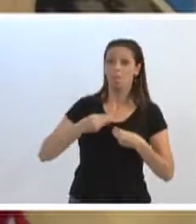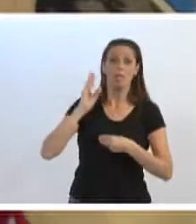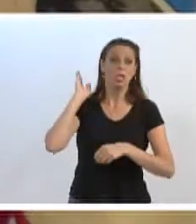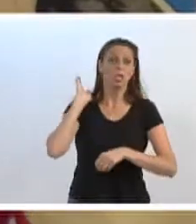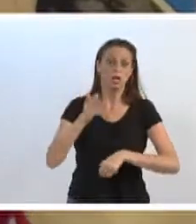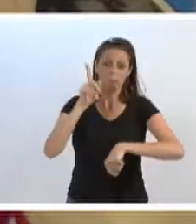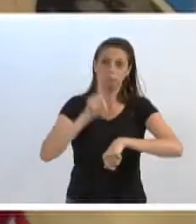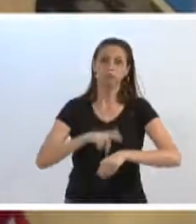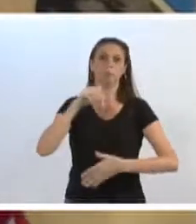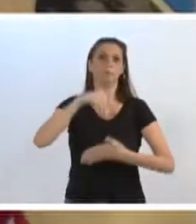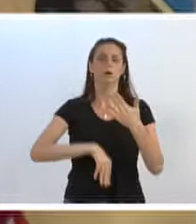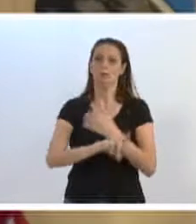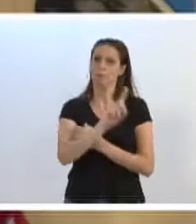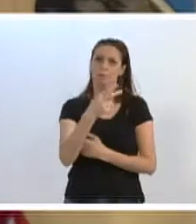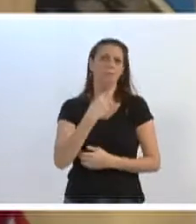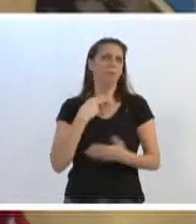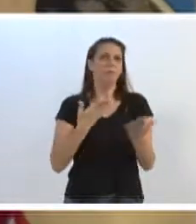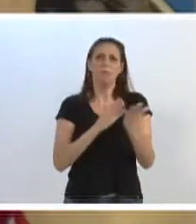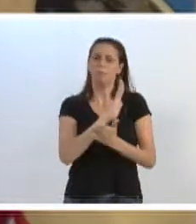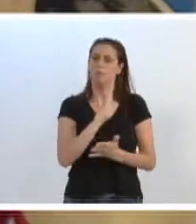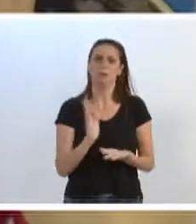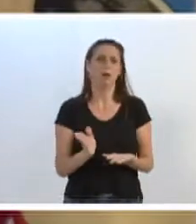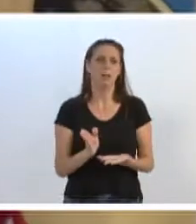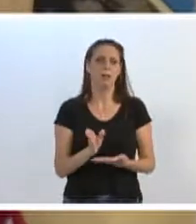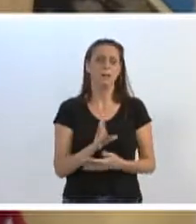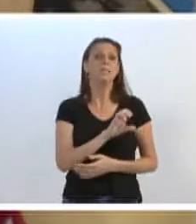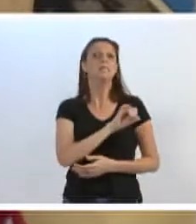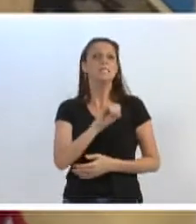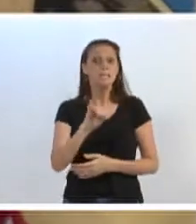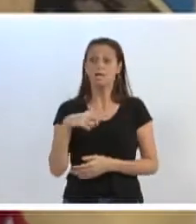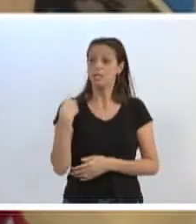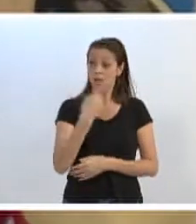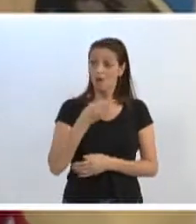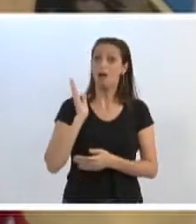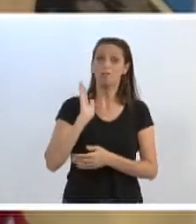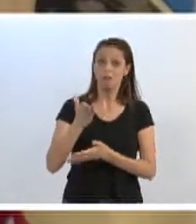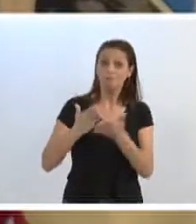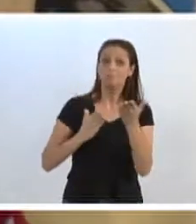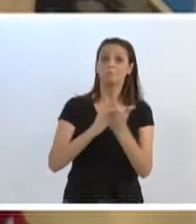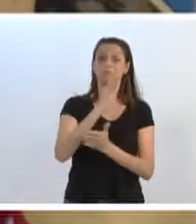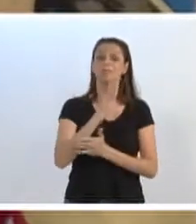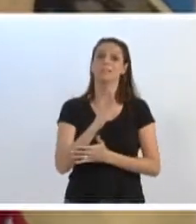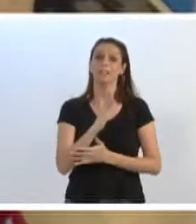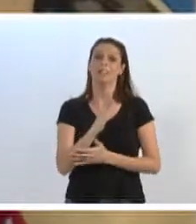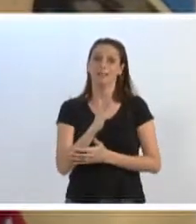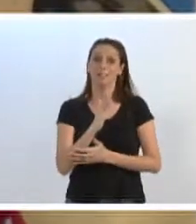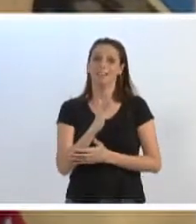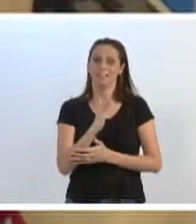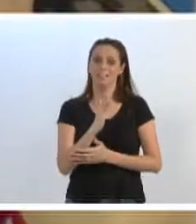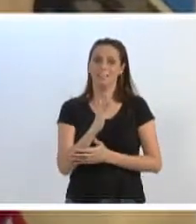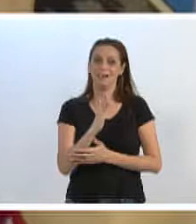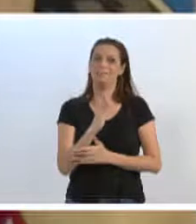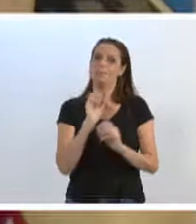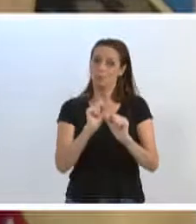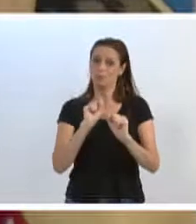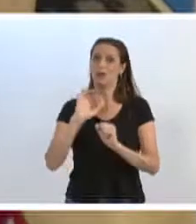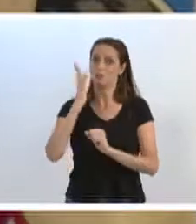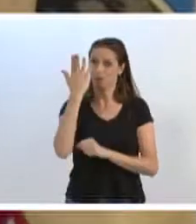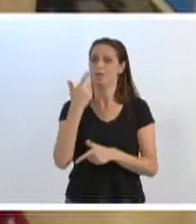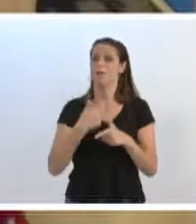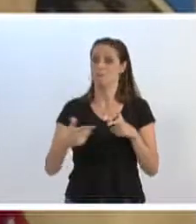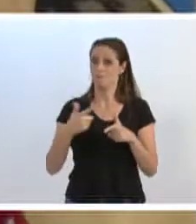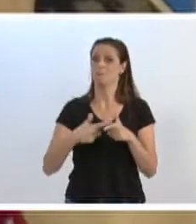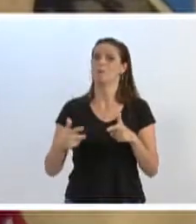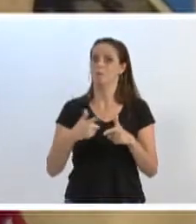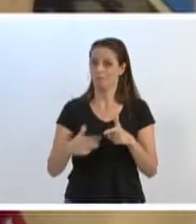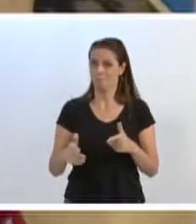abaixo, e querer, na verdade, aprovar essa situação. E se não tivéssemos feito, vereador Adriano, essa intervenção desse assunto, talvez, muito provavelmente, esse assunto teria sido aprovado aqui